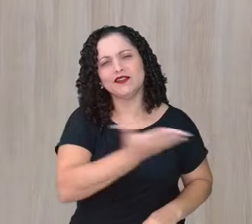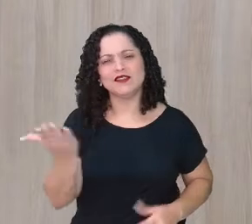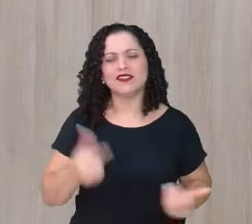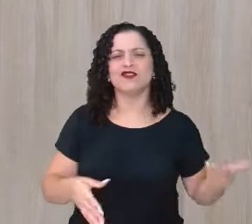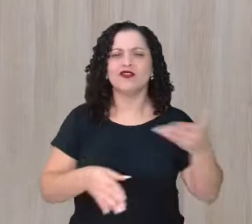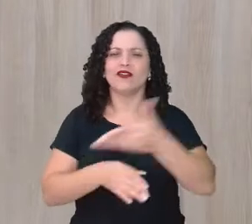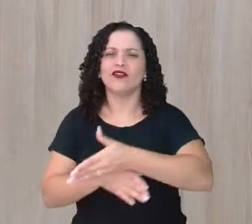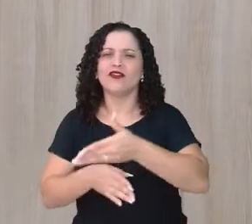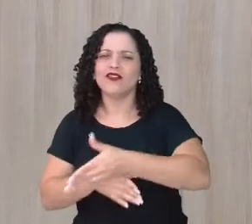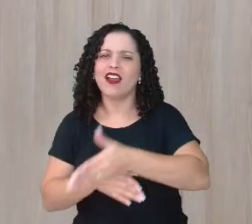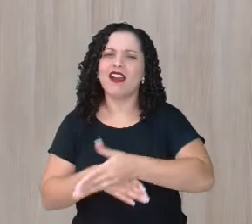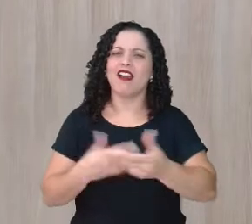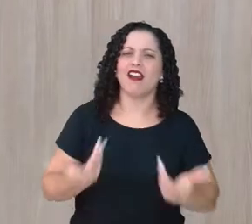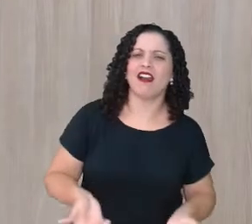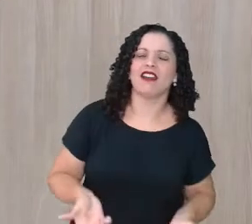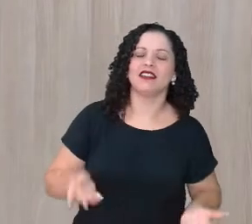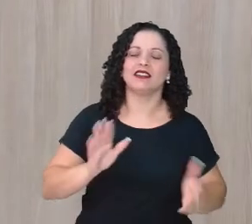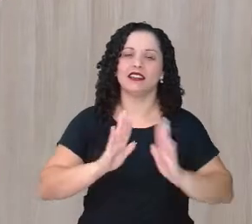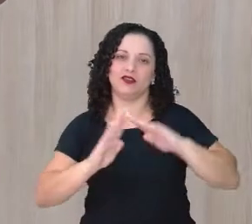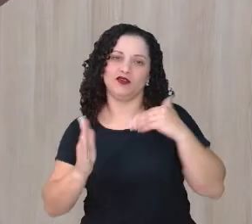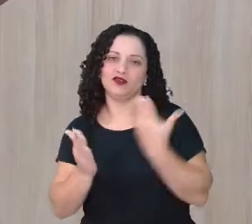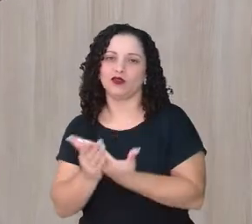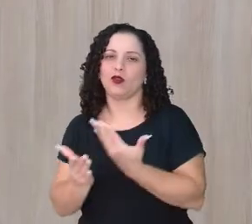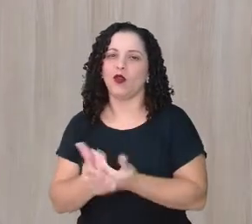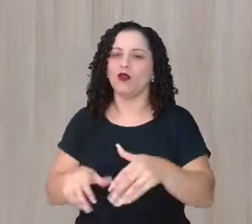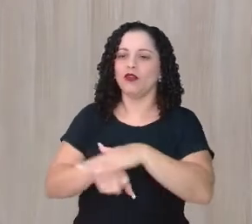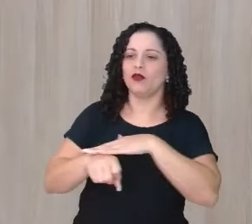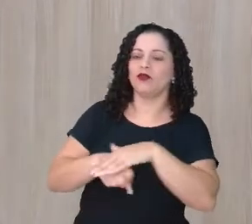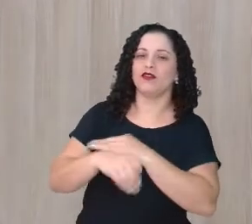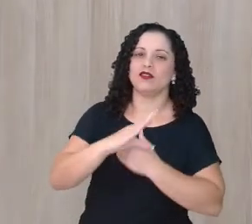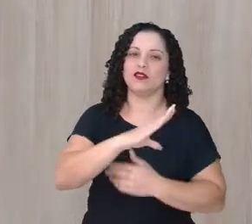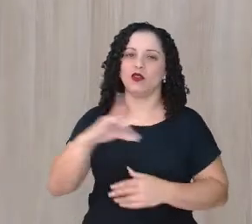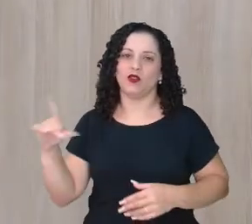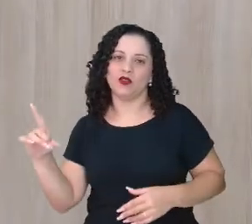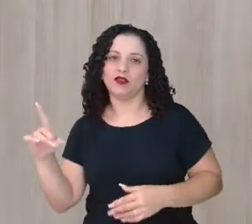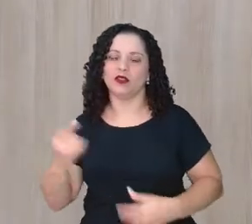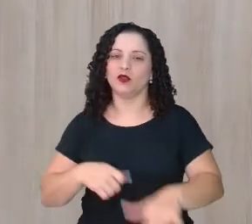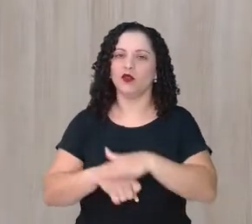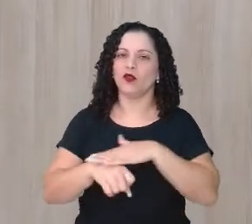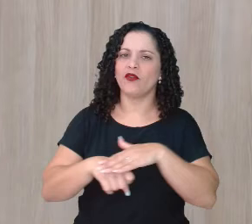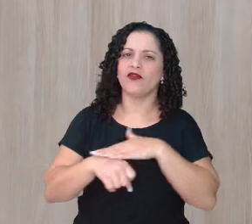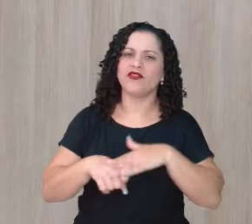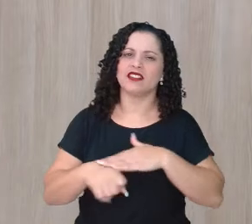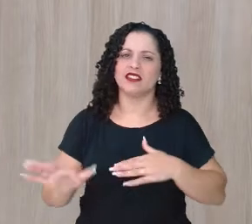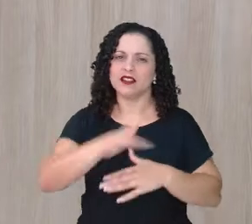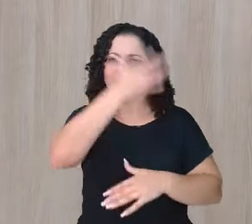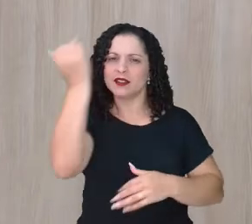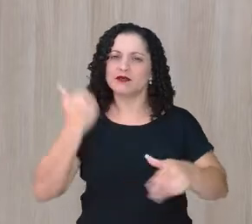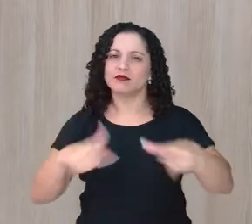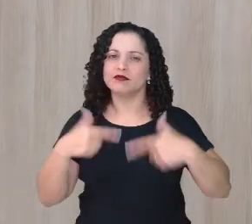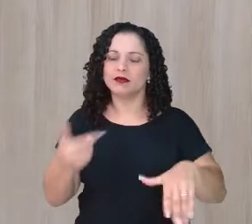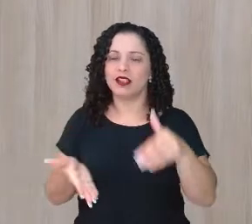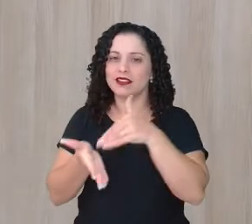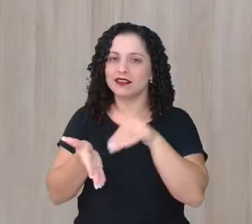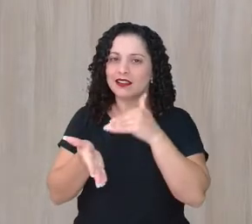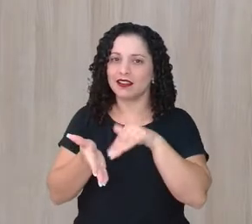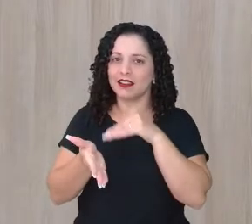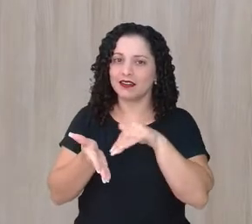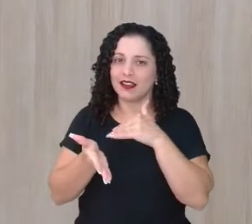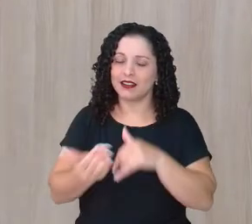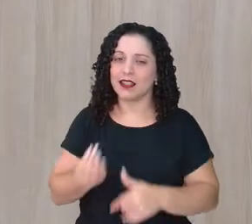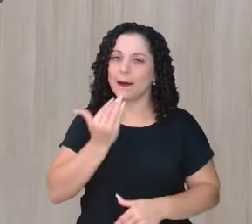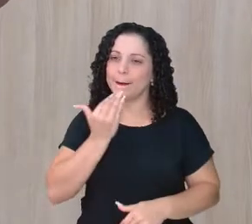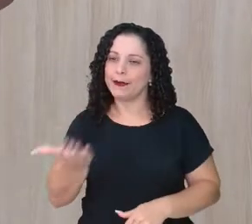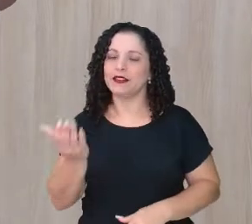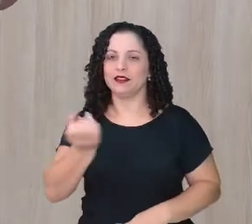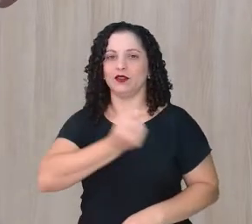na secretaria da escola, com o coordenador, com alguém que está trabalhando aí na secretaria e pede o número